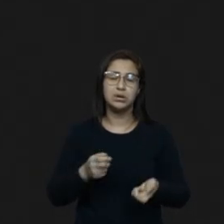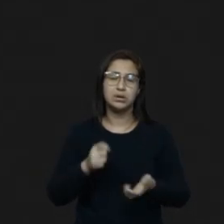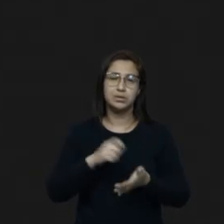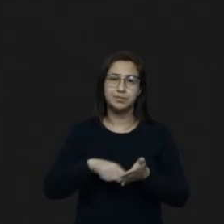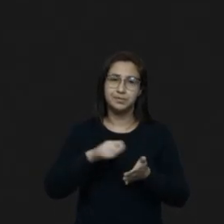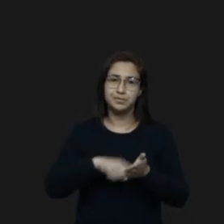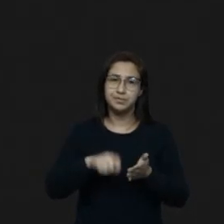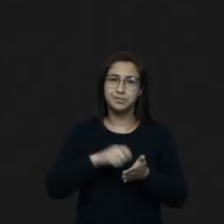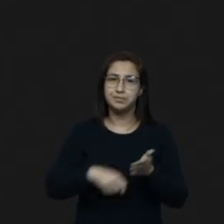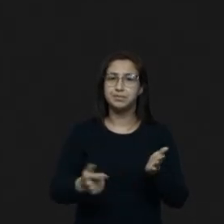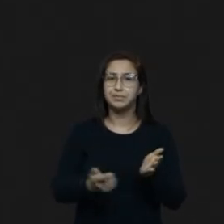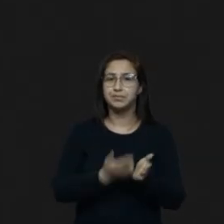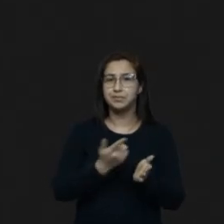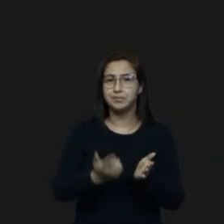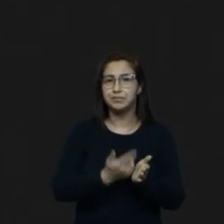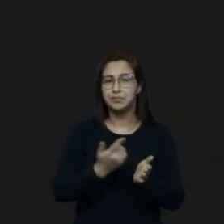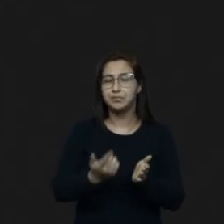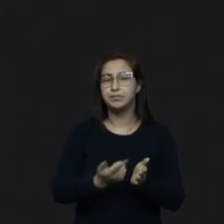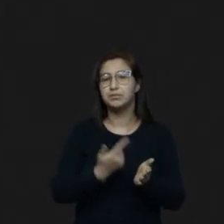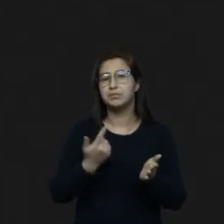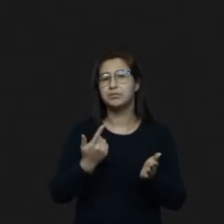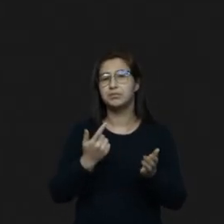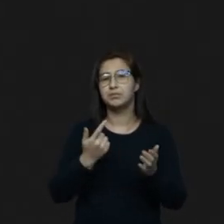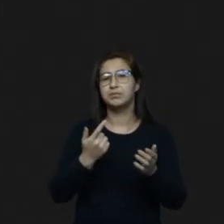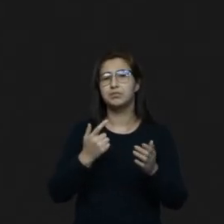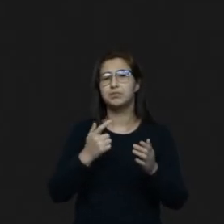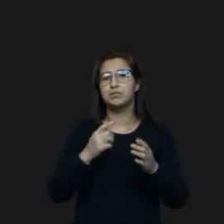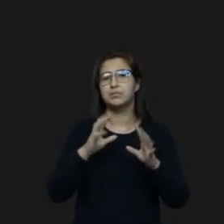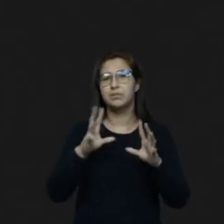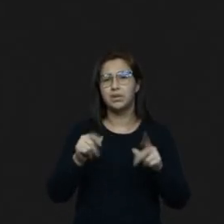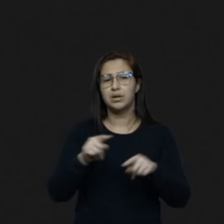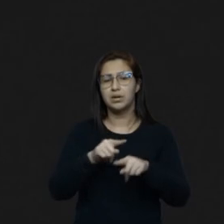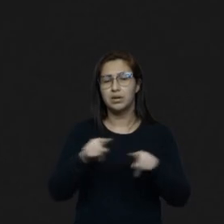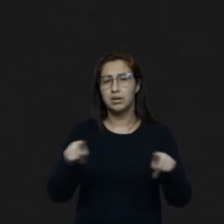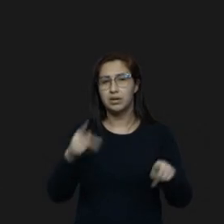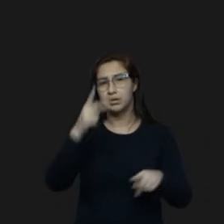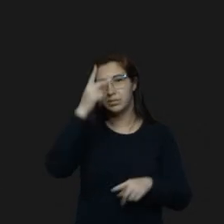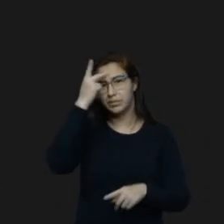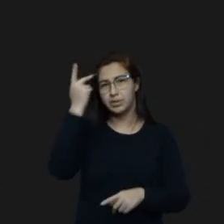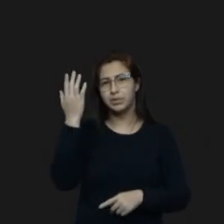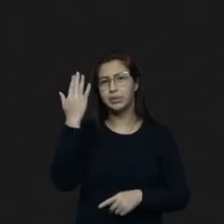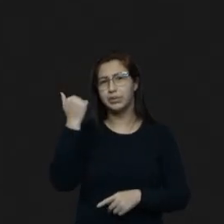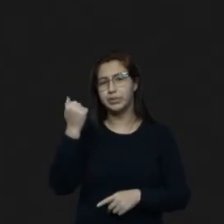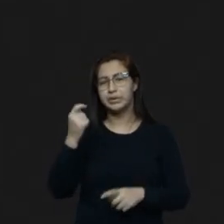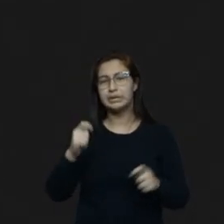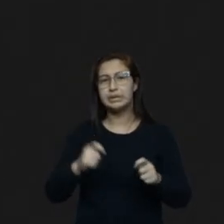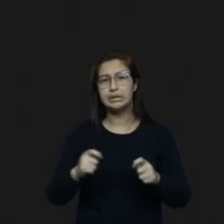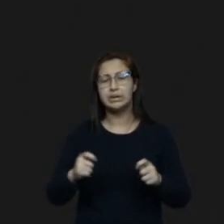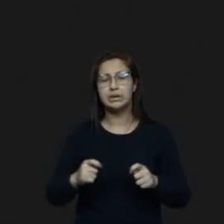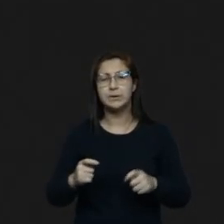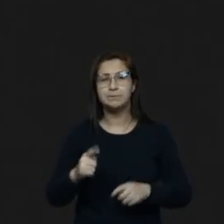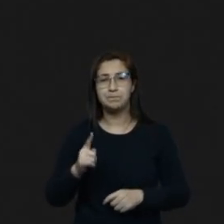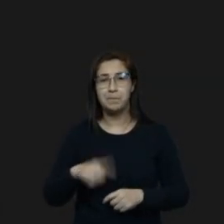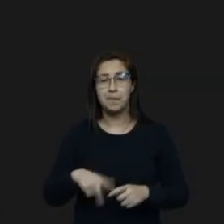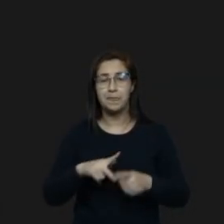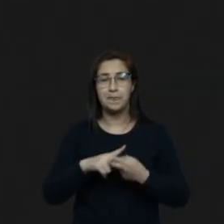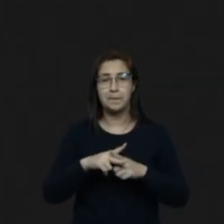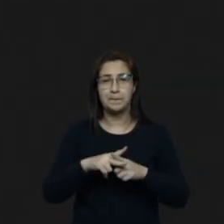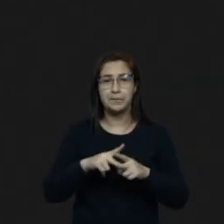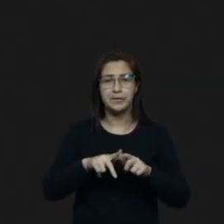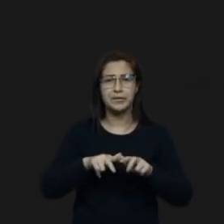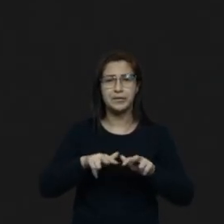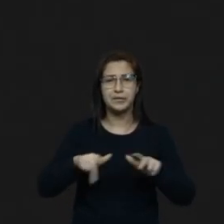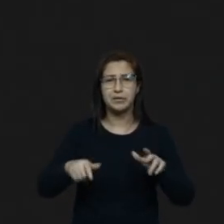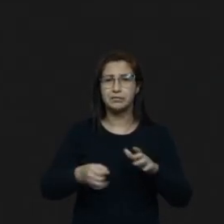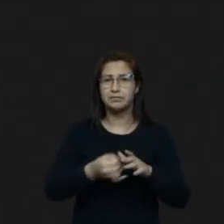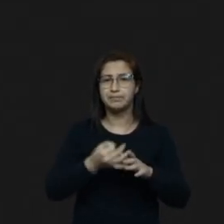toque, para que seja denotada aí a real importância disso. Nós estamos falando aí de manutenção de milhares e